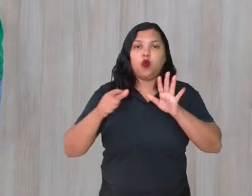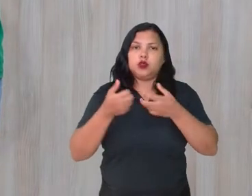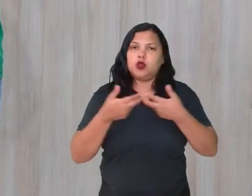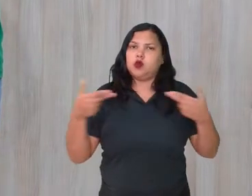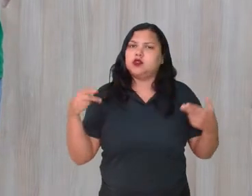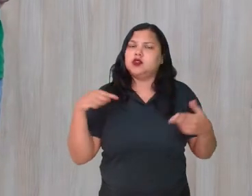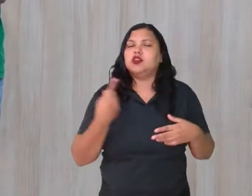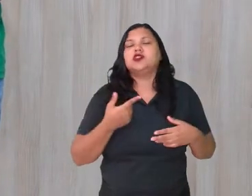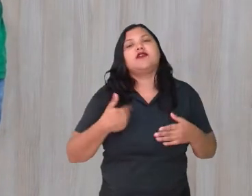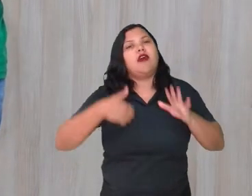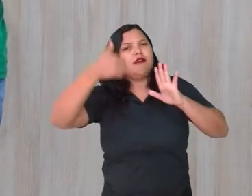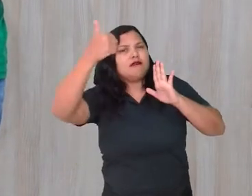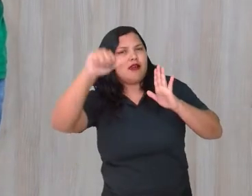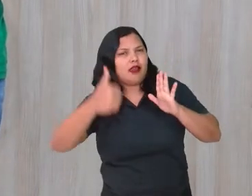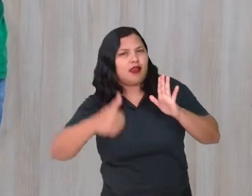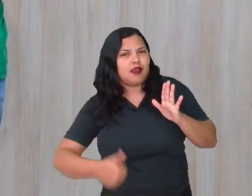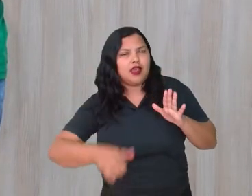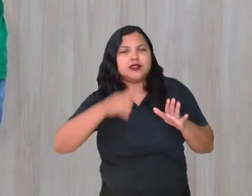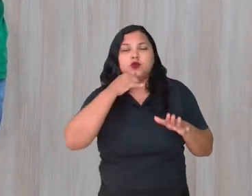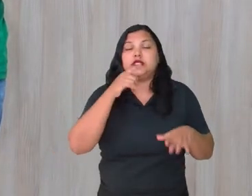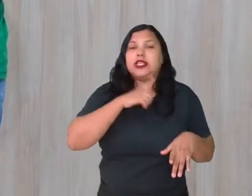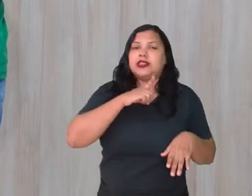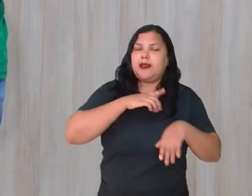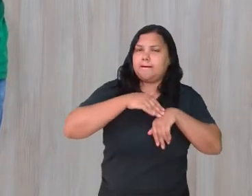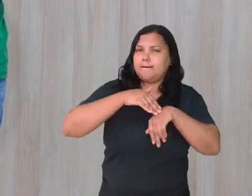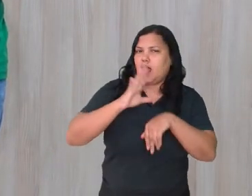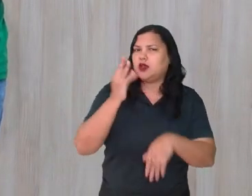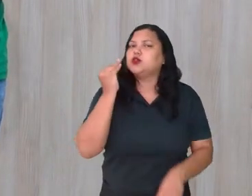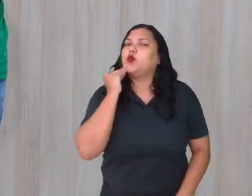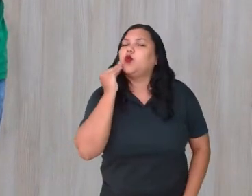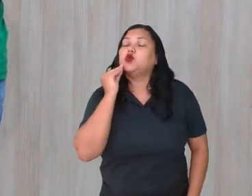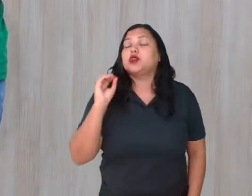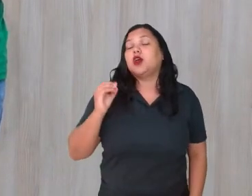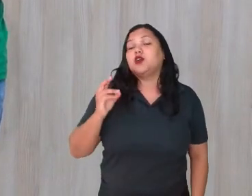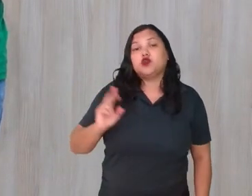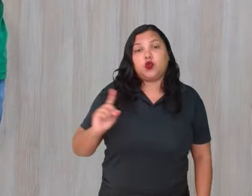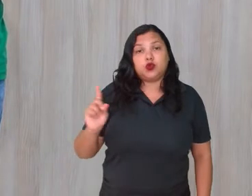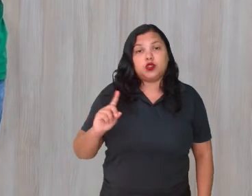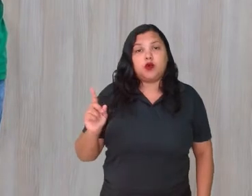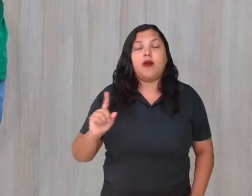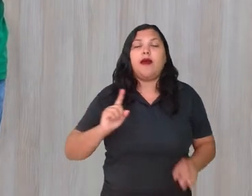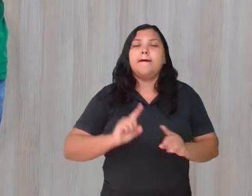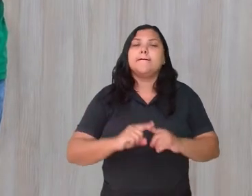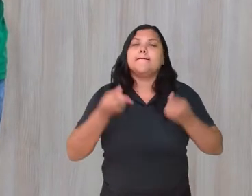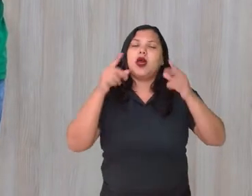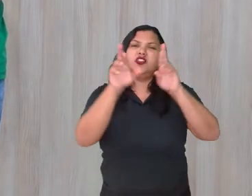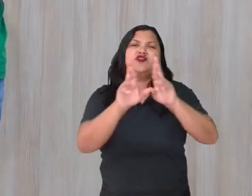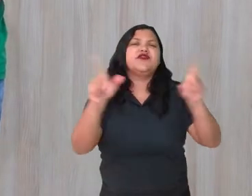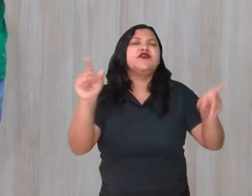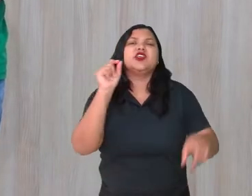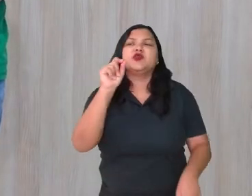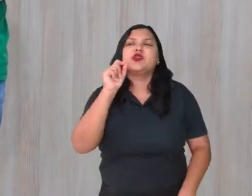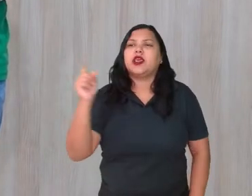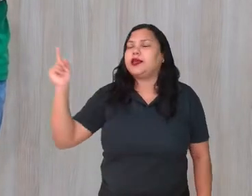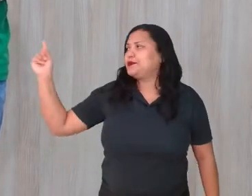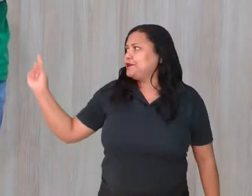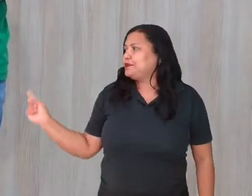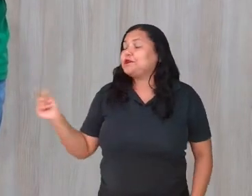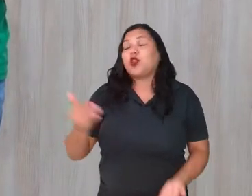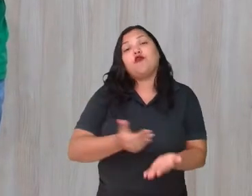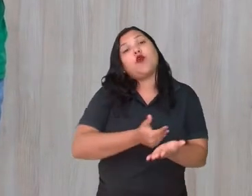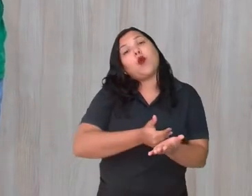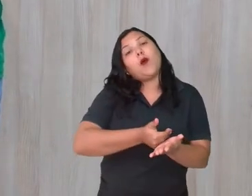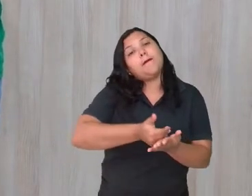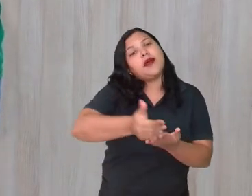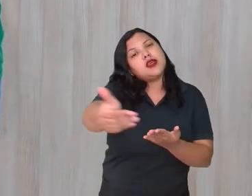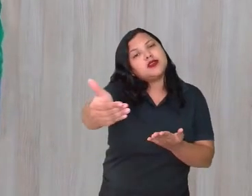essas avaliações de ter mais ou menos chance. Agora, a diferença que a gente vai avaliar nesse sentido aí é que a gente vai